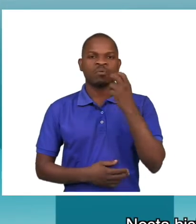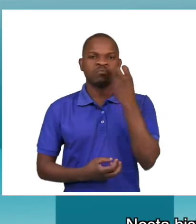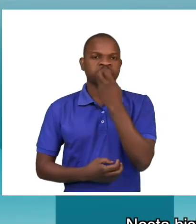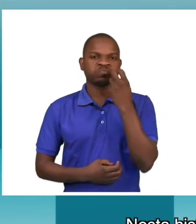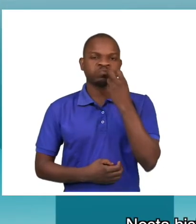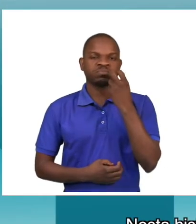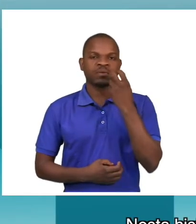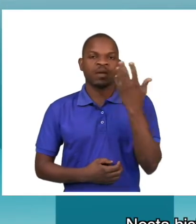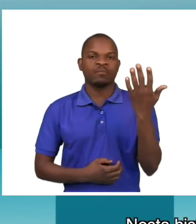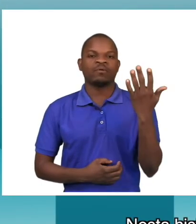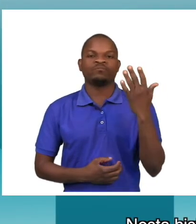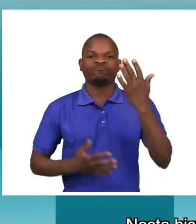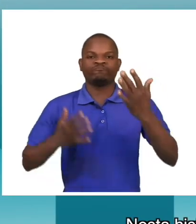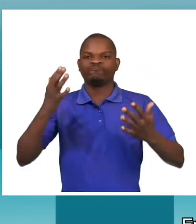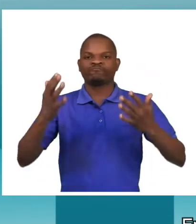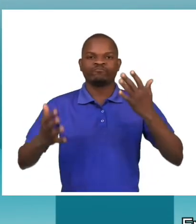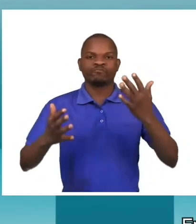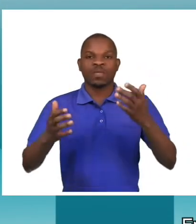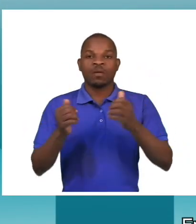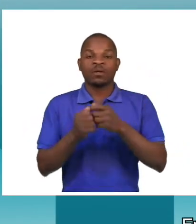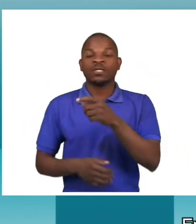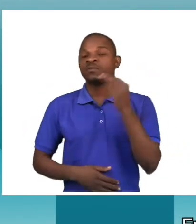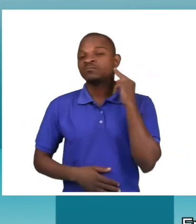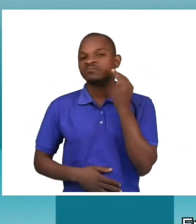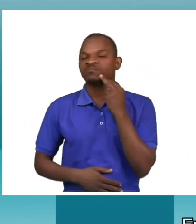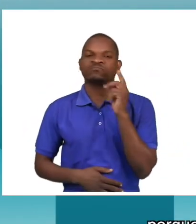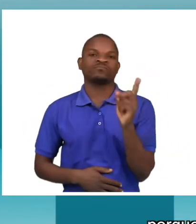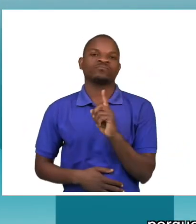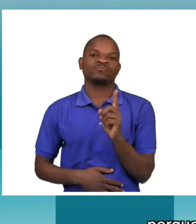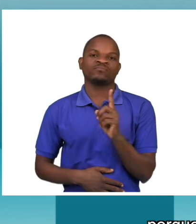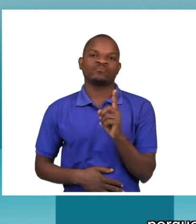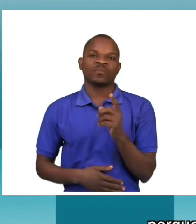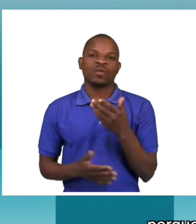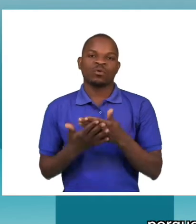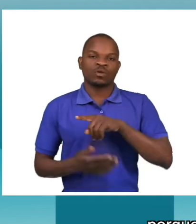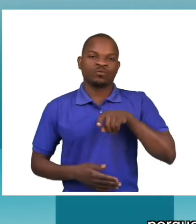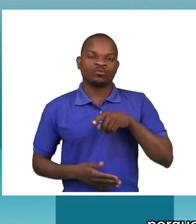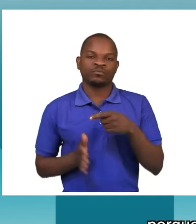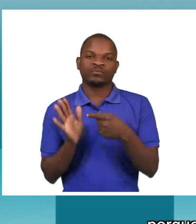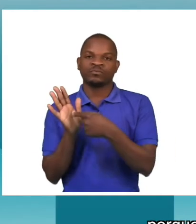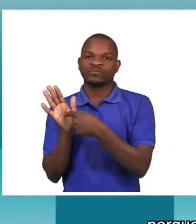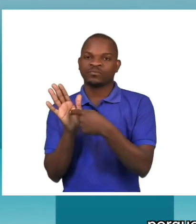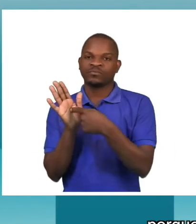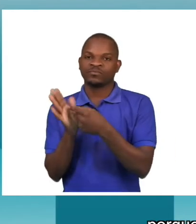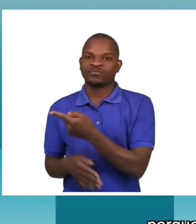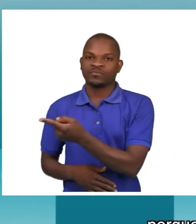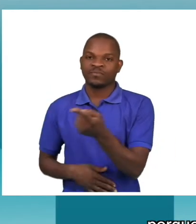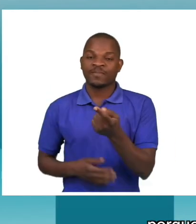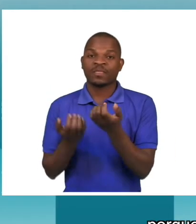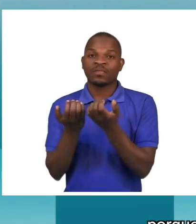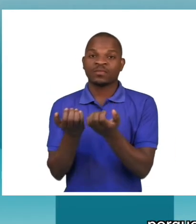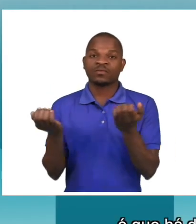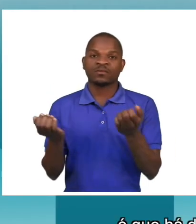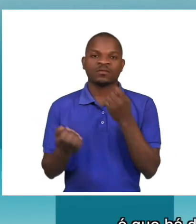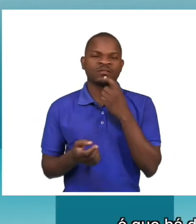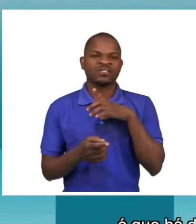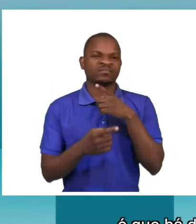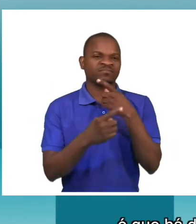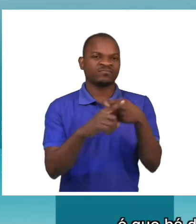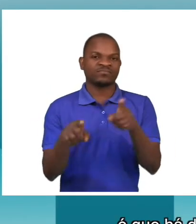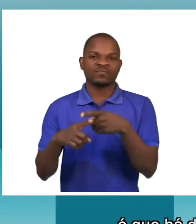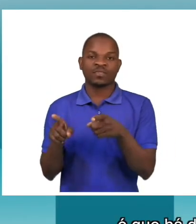porque nasceu sem voz em nenhum momento nós dizemos que o sapo é mudo porque aquilo que transmitimos às crianças através da história é que